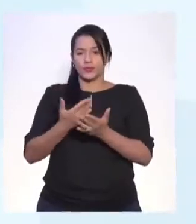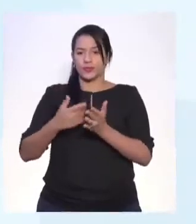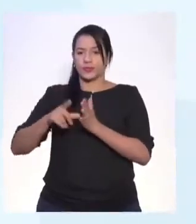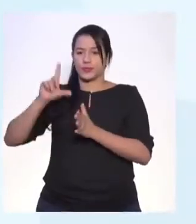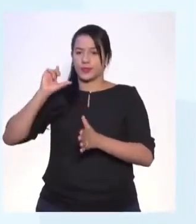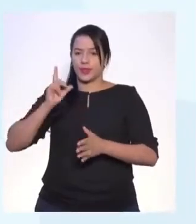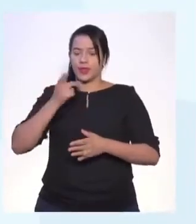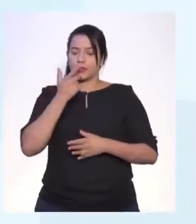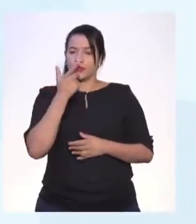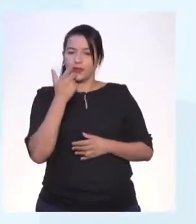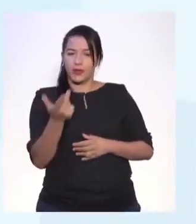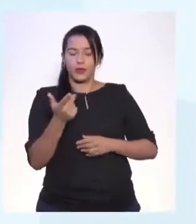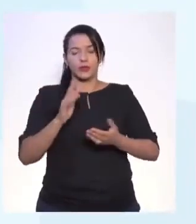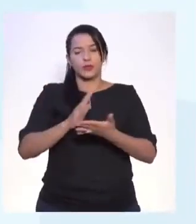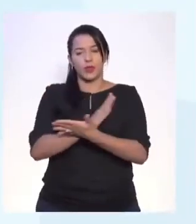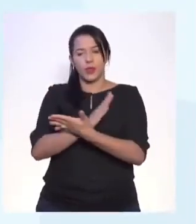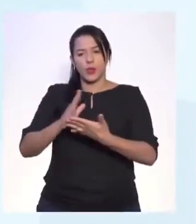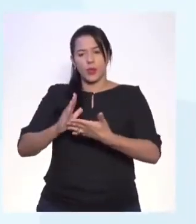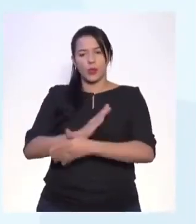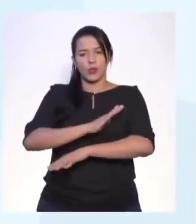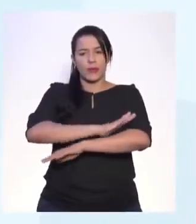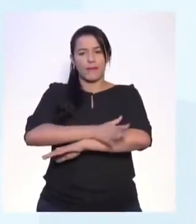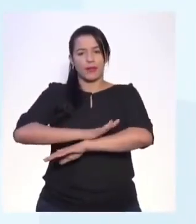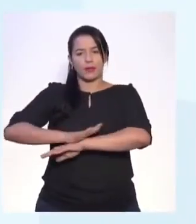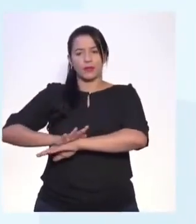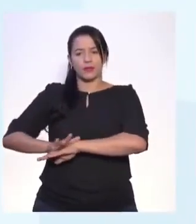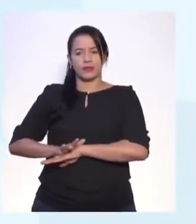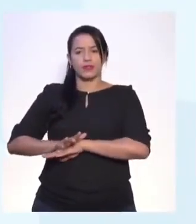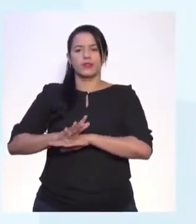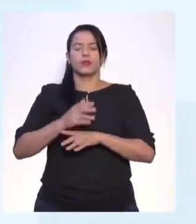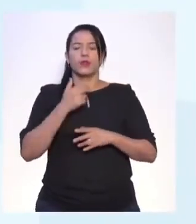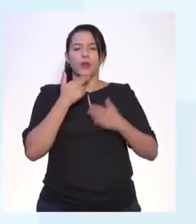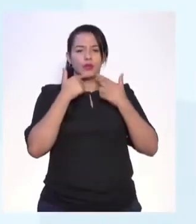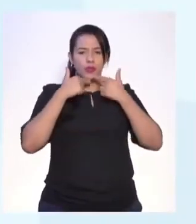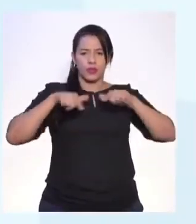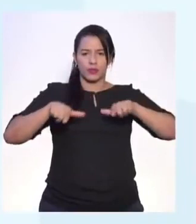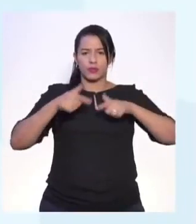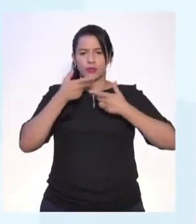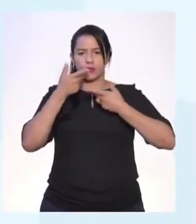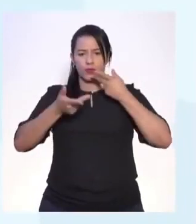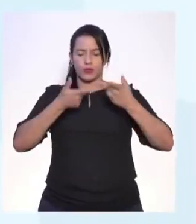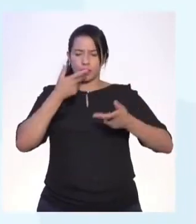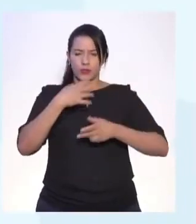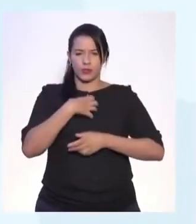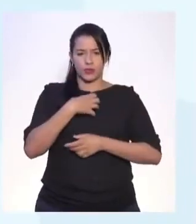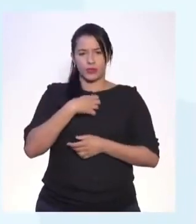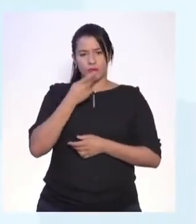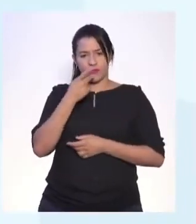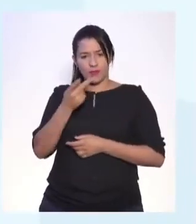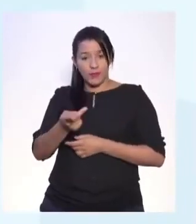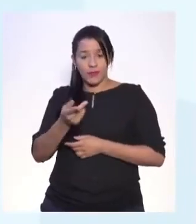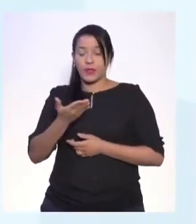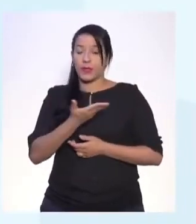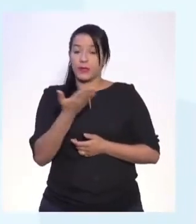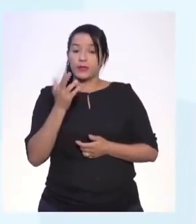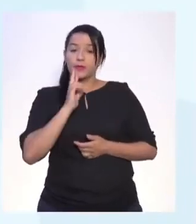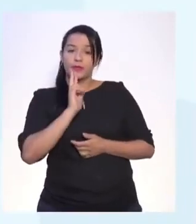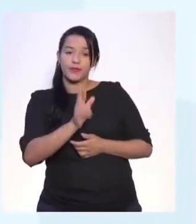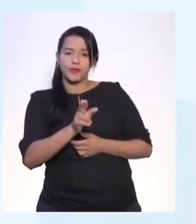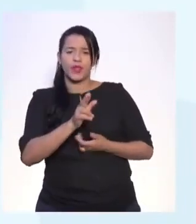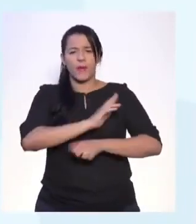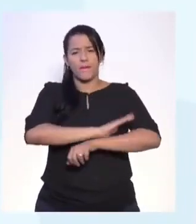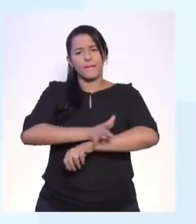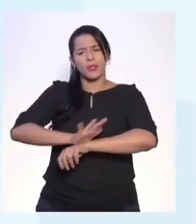sobre o preconceito linguístico e retomamos hoje. A partir dessas discussões, responda. O que é o preconceito